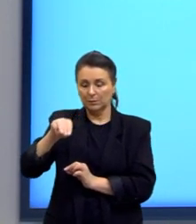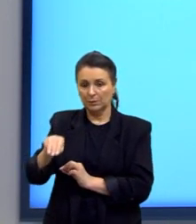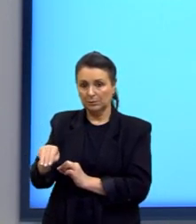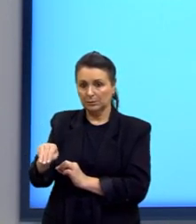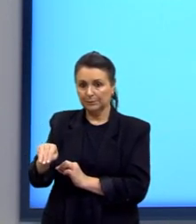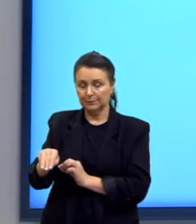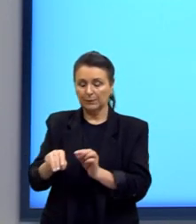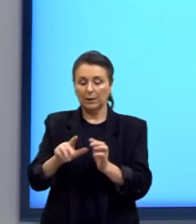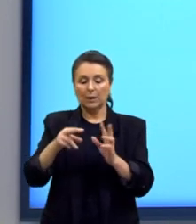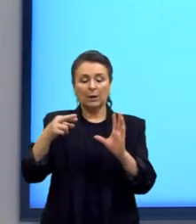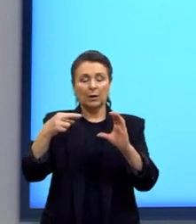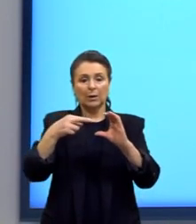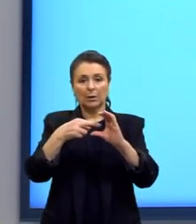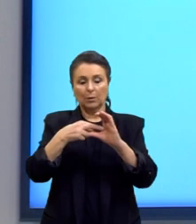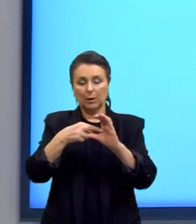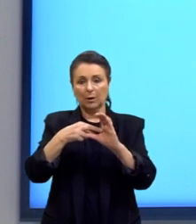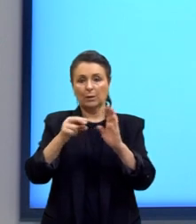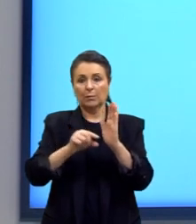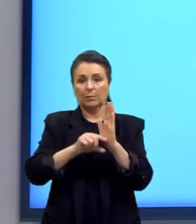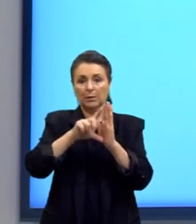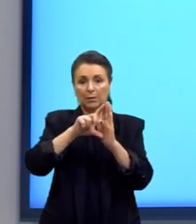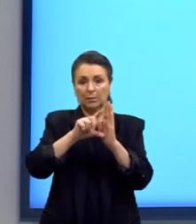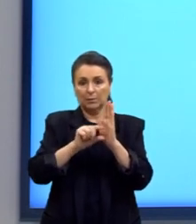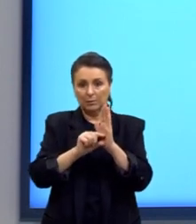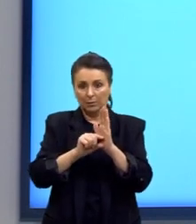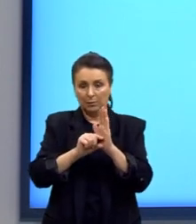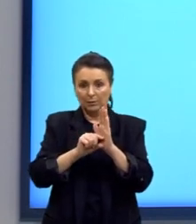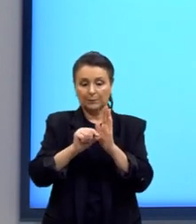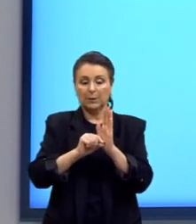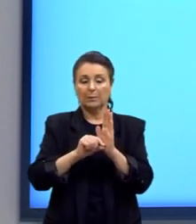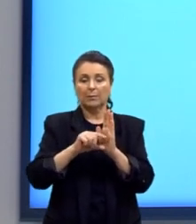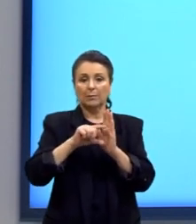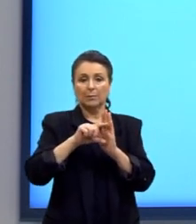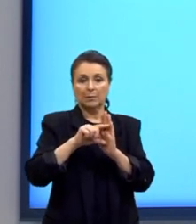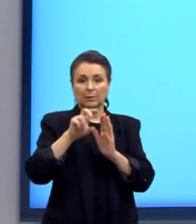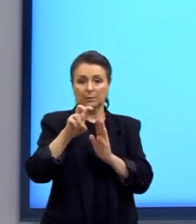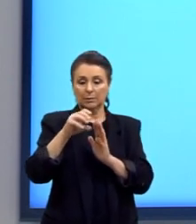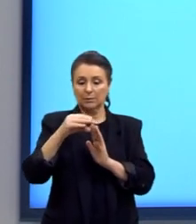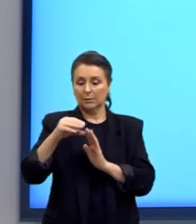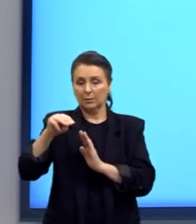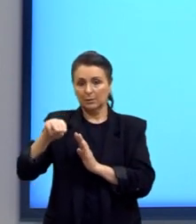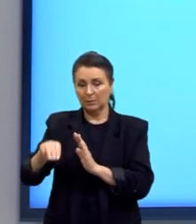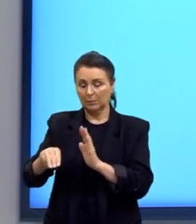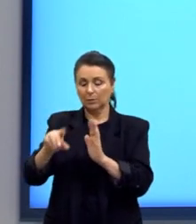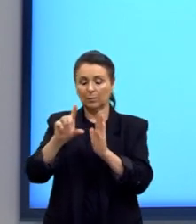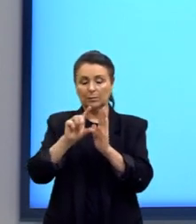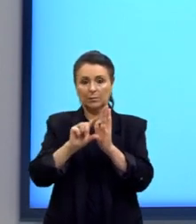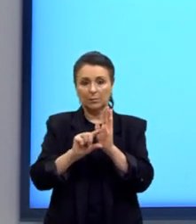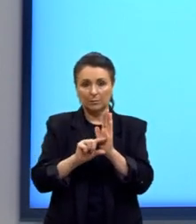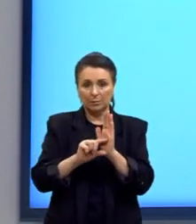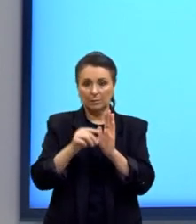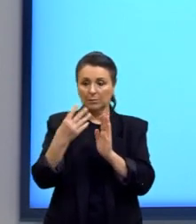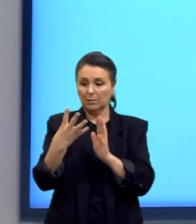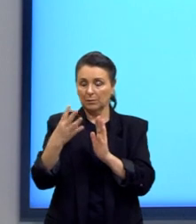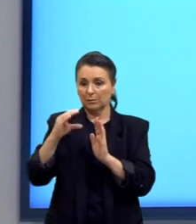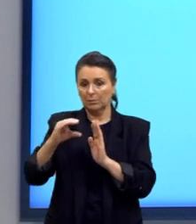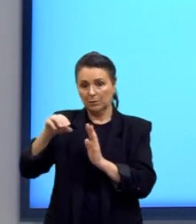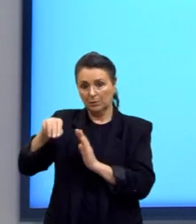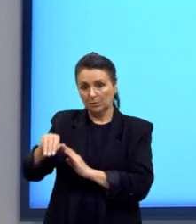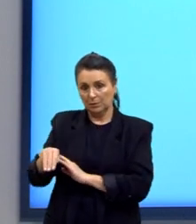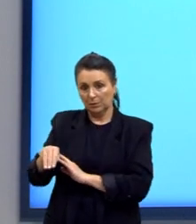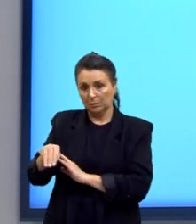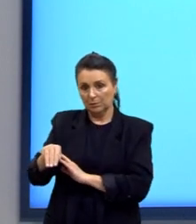e aqui raio maior e raio menor né o raio maior 5 cm e o raio menor 4